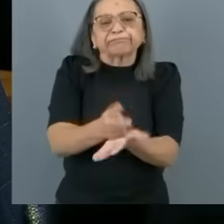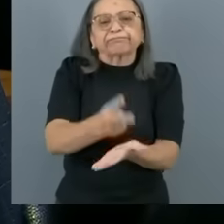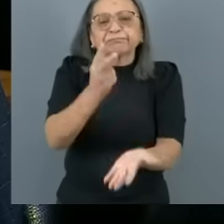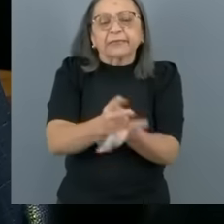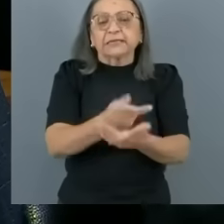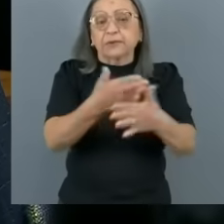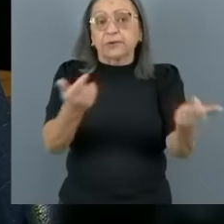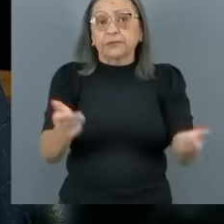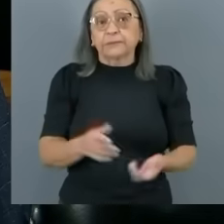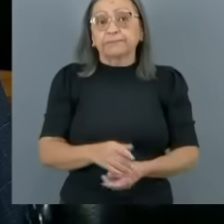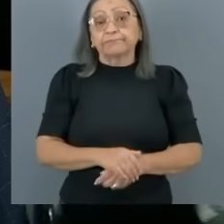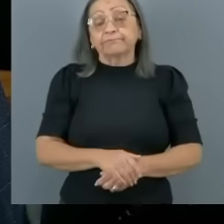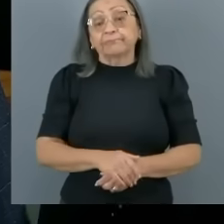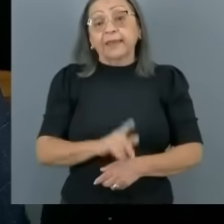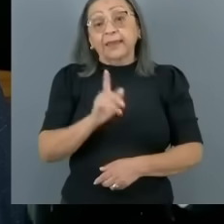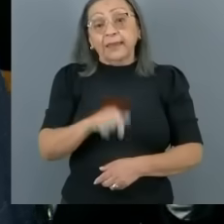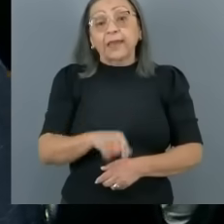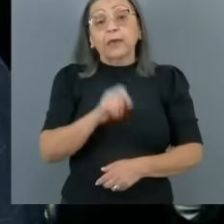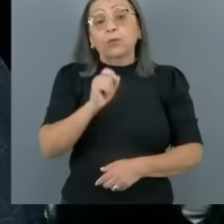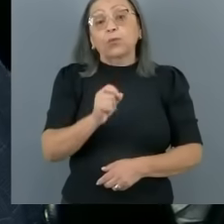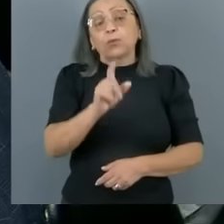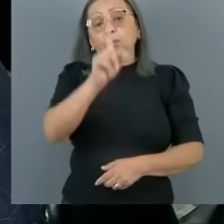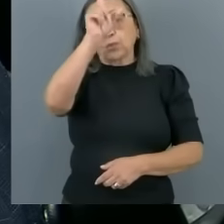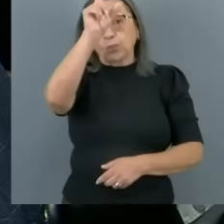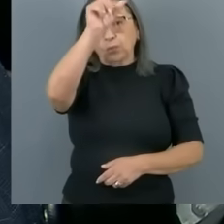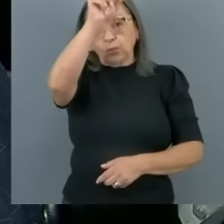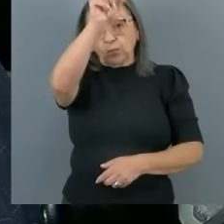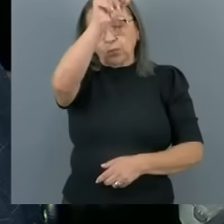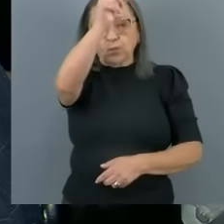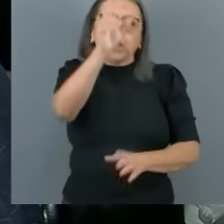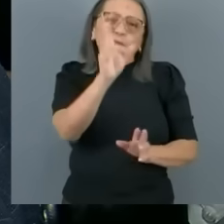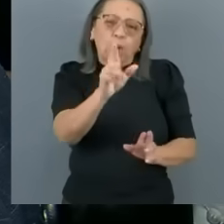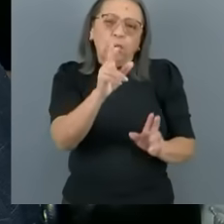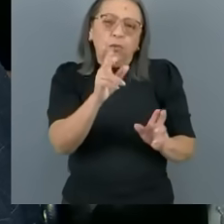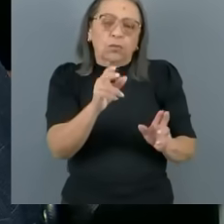É o ladrão que rouba uma carteira de alguém